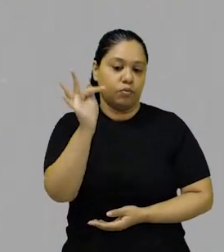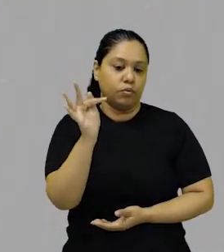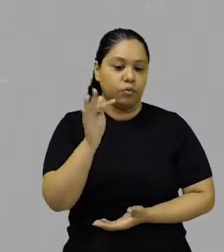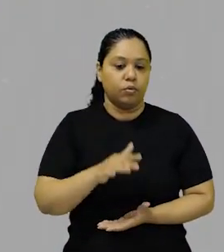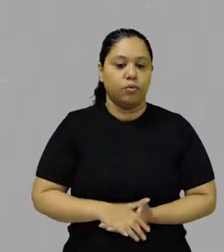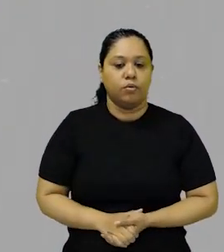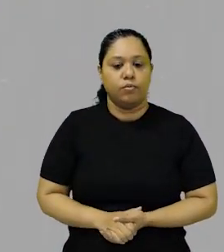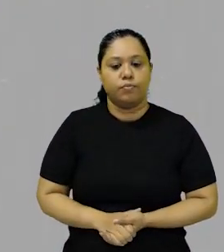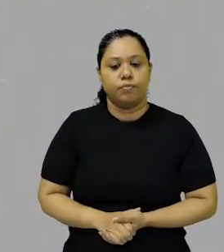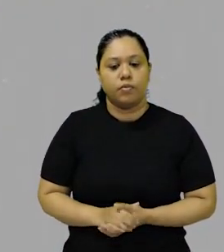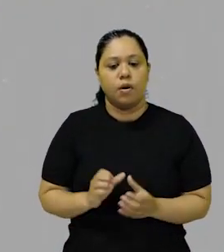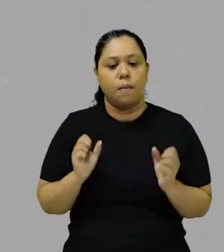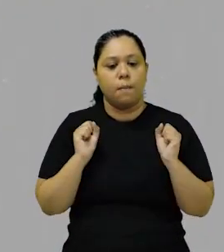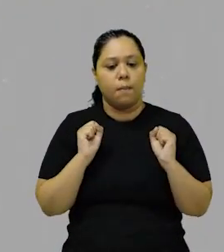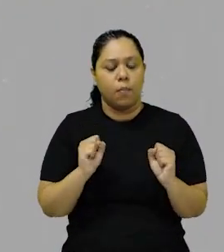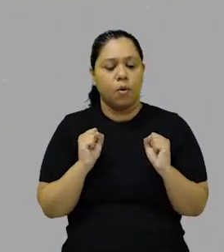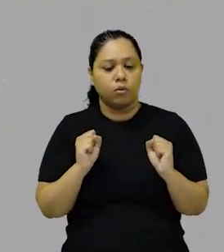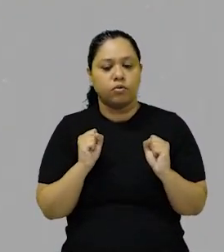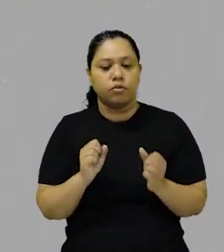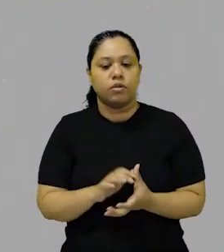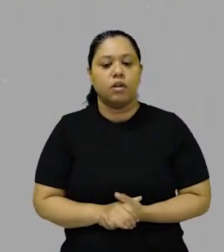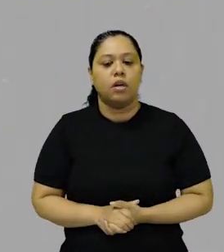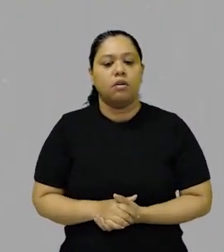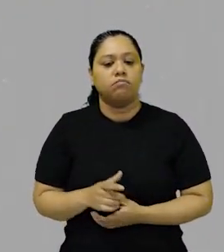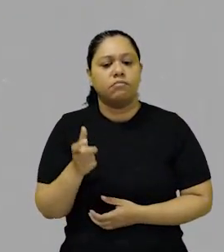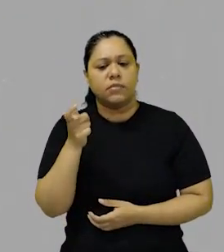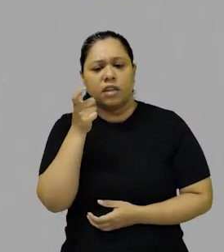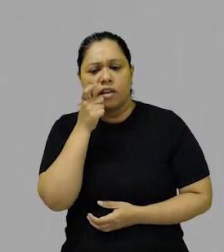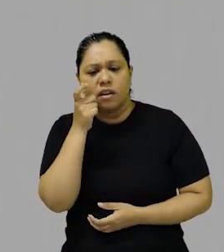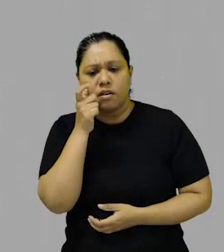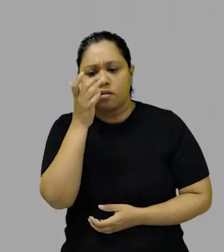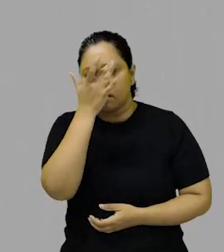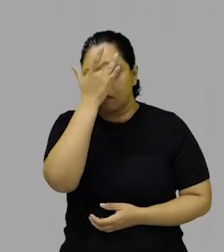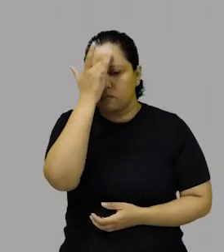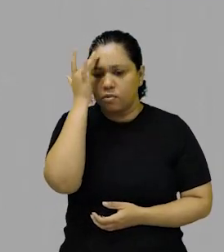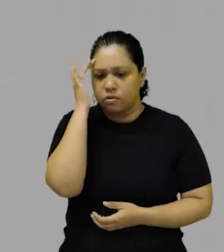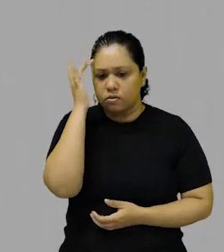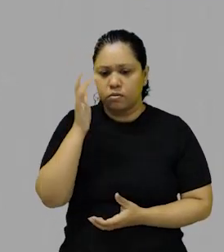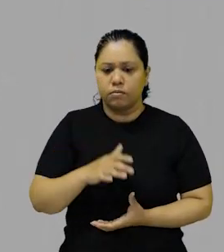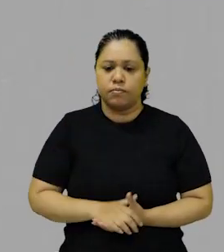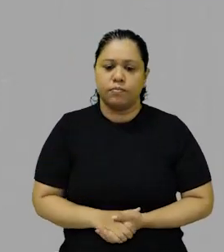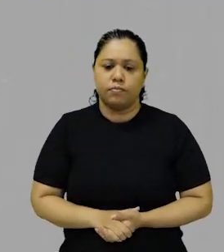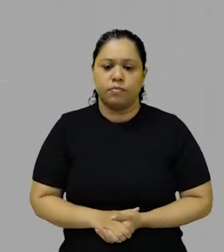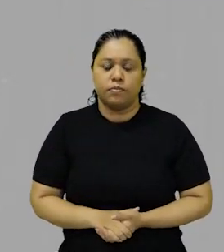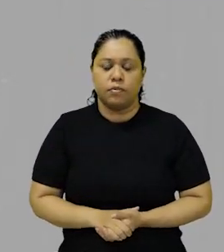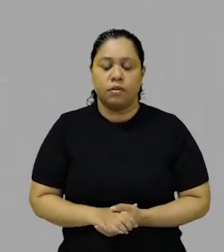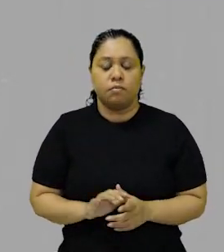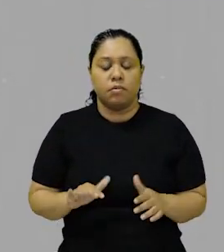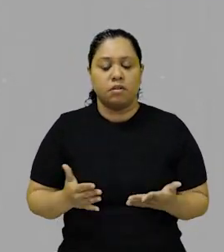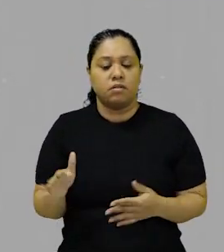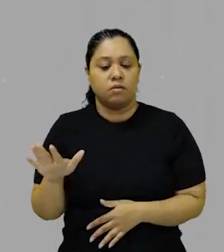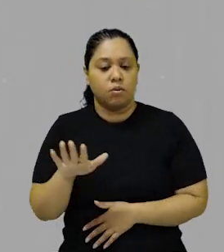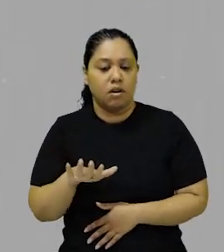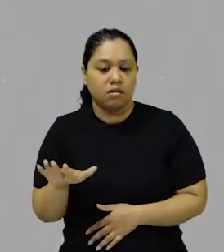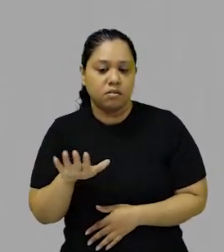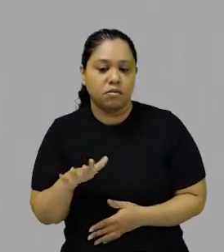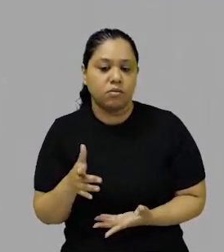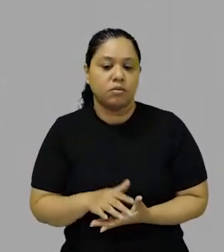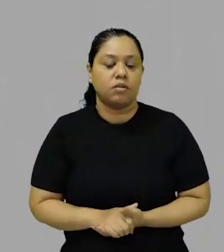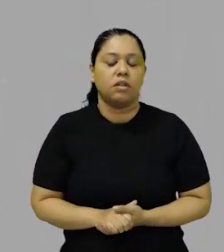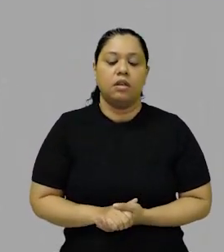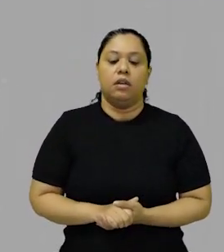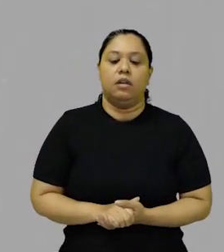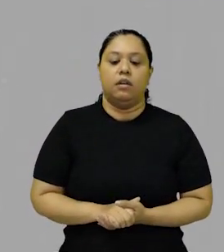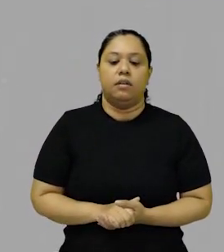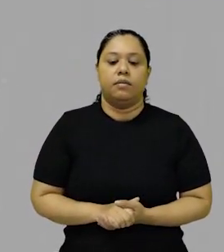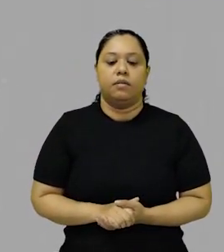pode exercer um fascínio peculiar sobre algumas pessoas, a ponto de colocá-las em situações inusitadas. Na letra